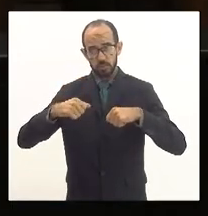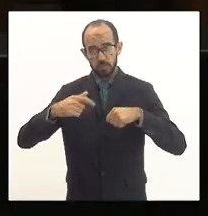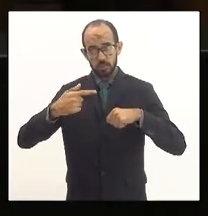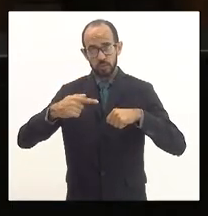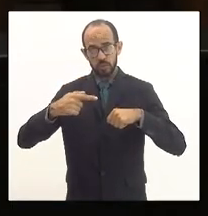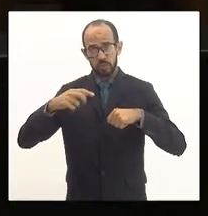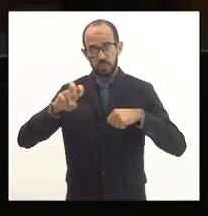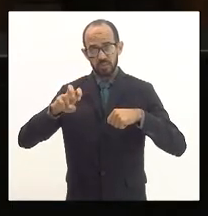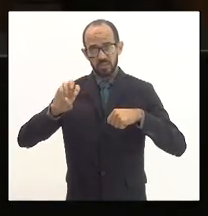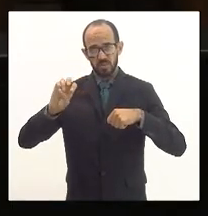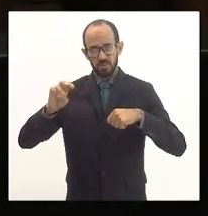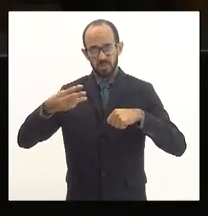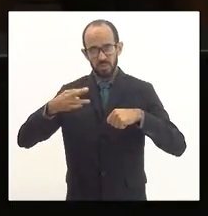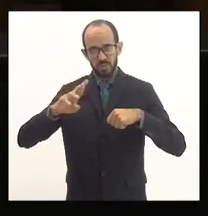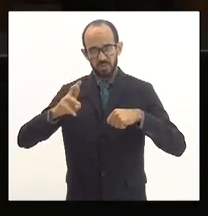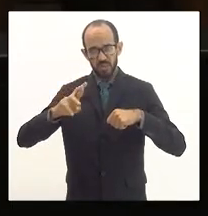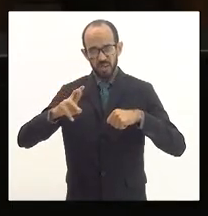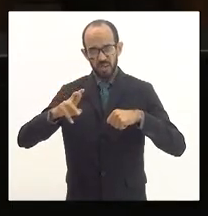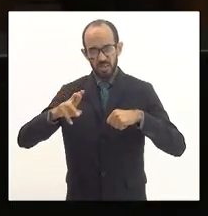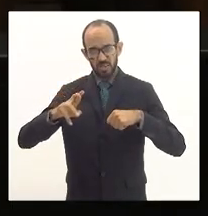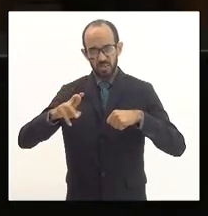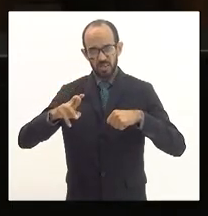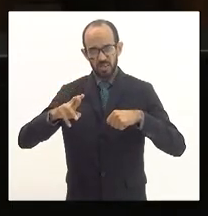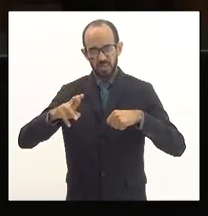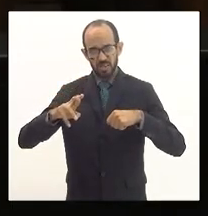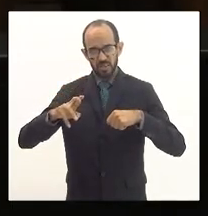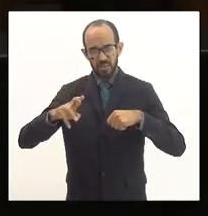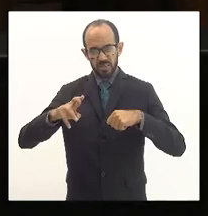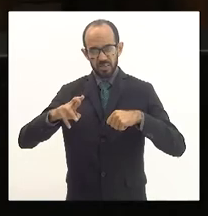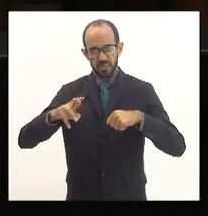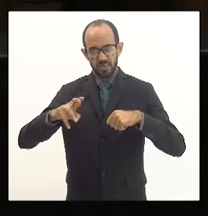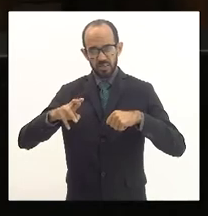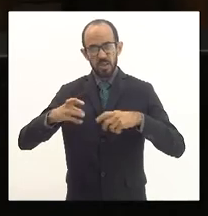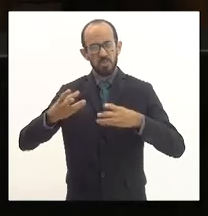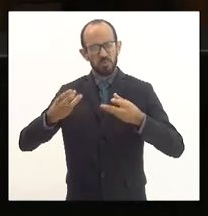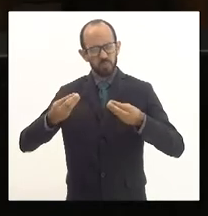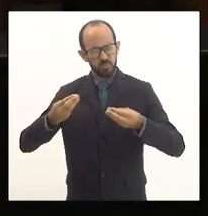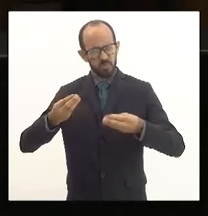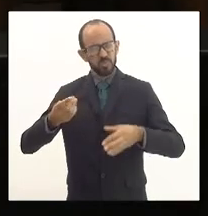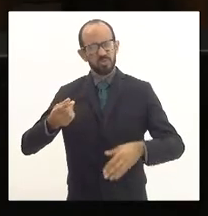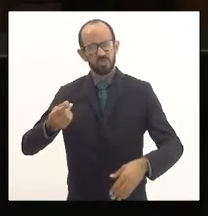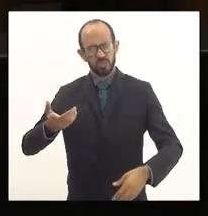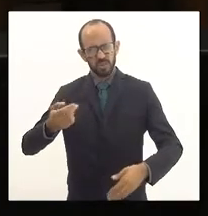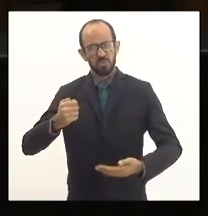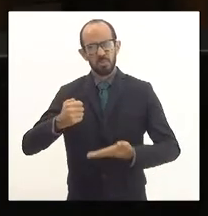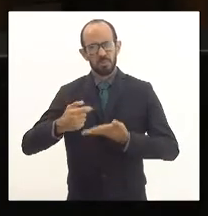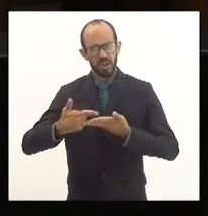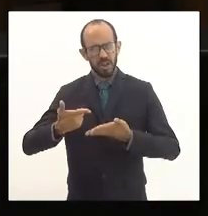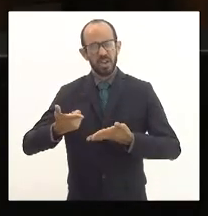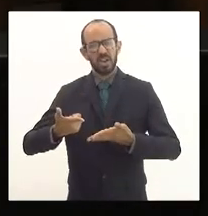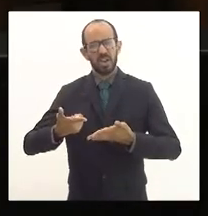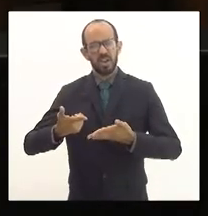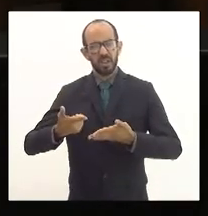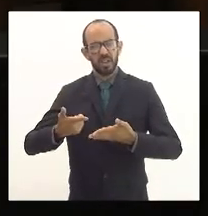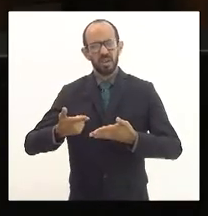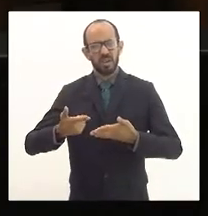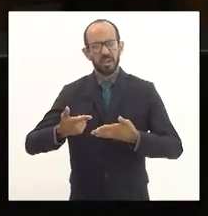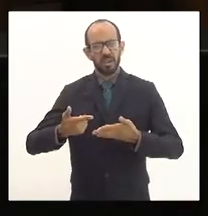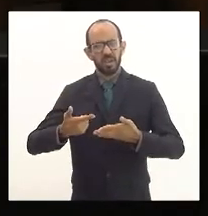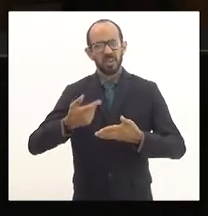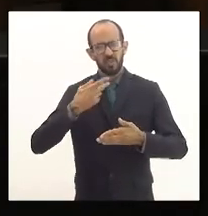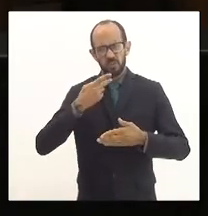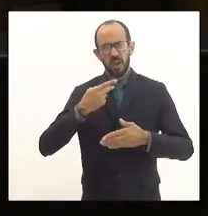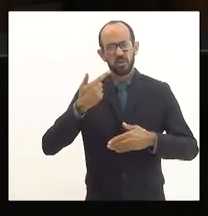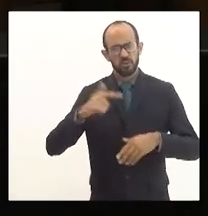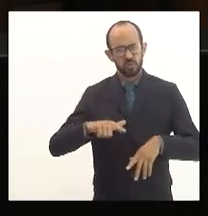75 milhões companheiros é muito dinheiro para pagar o aluguel o e volta afirmar e